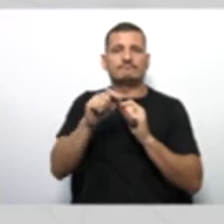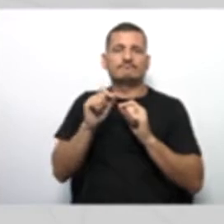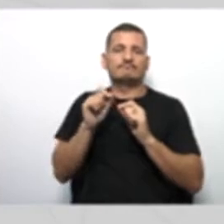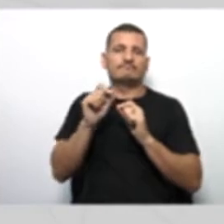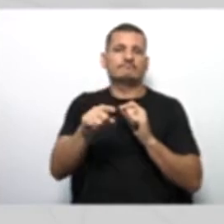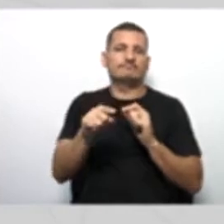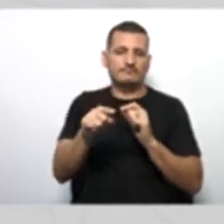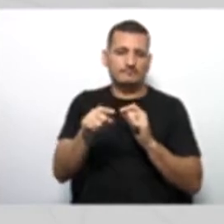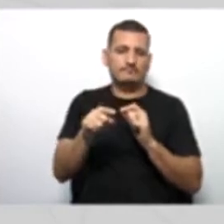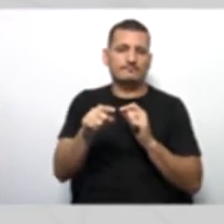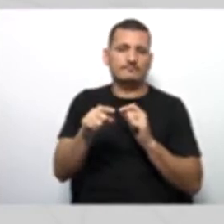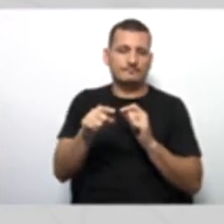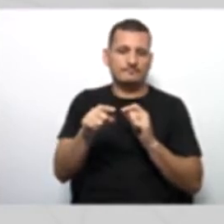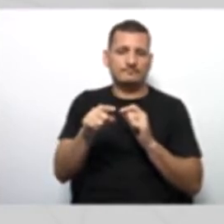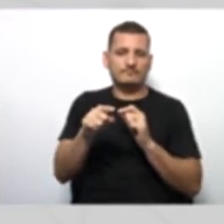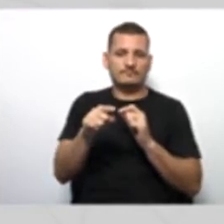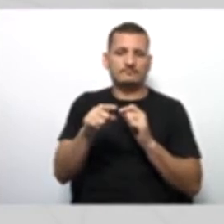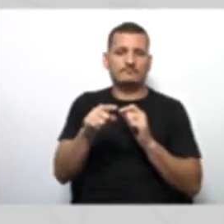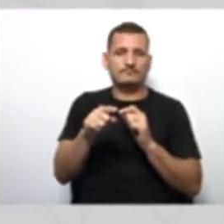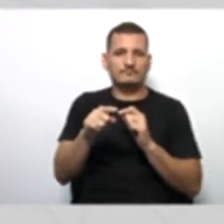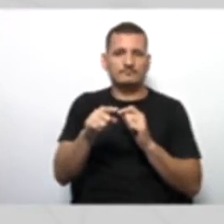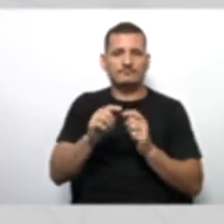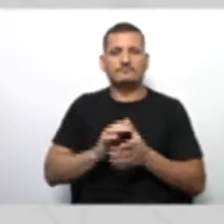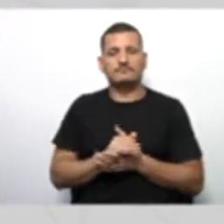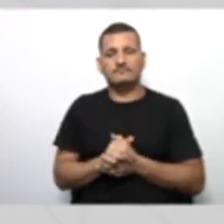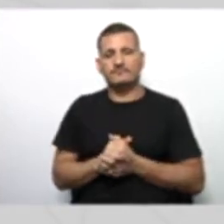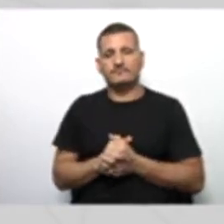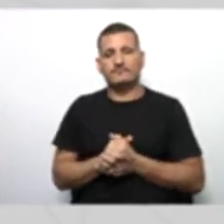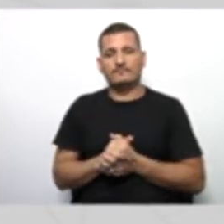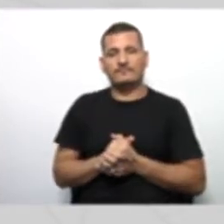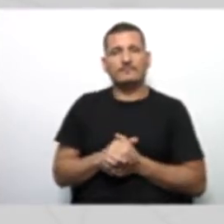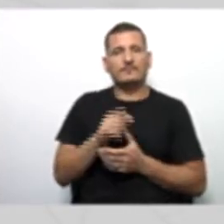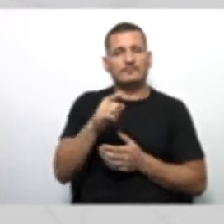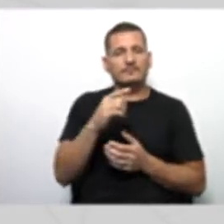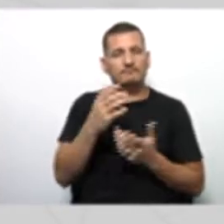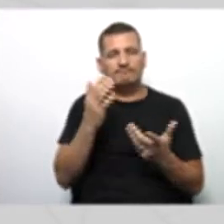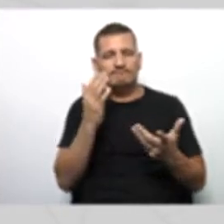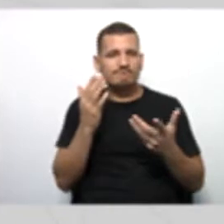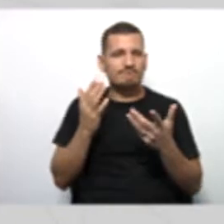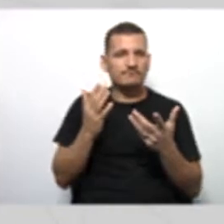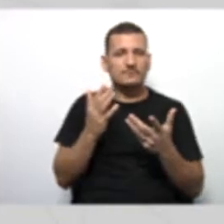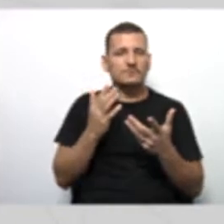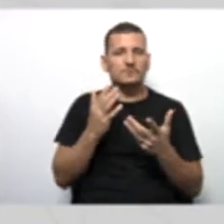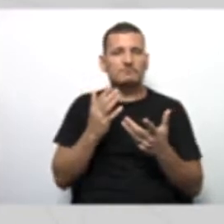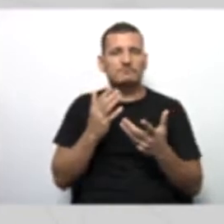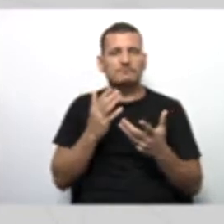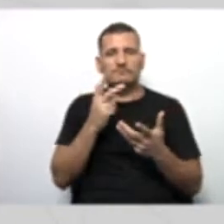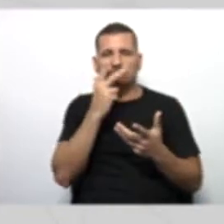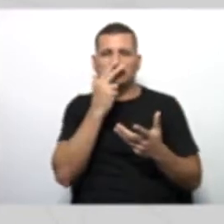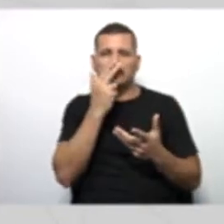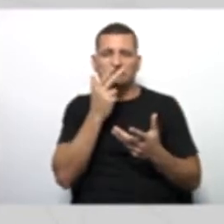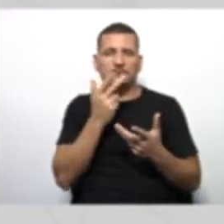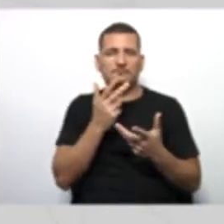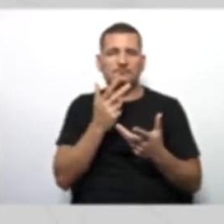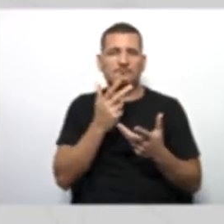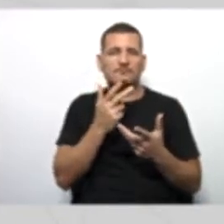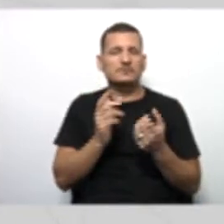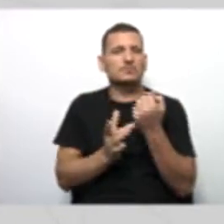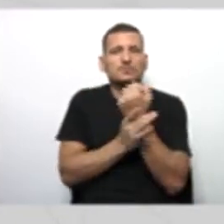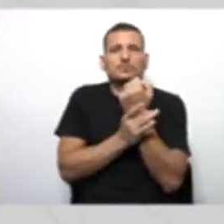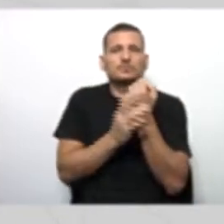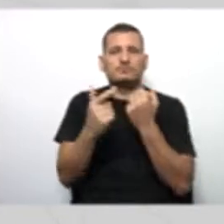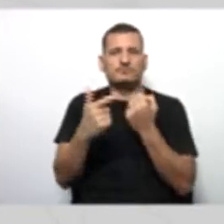como o próprio nome diz, bastante incerteza, né? Você fica meio inseguro, a insegurança. Não é isso?